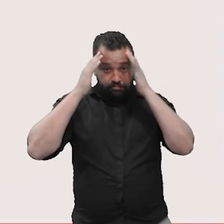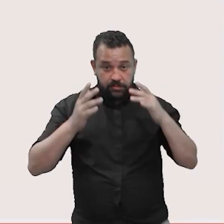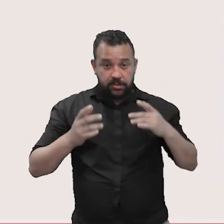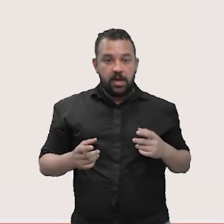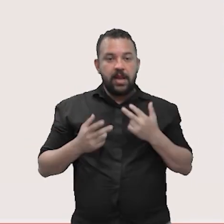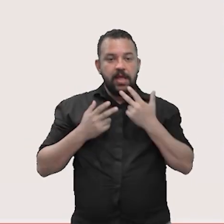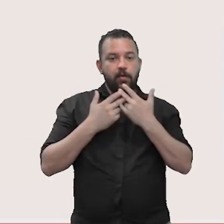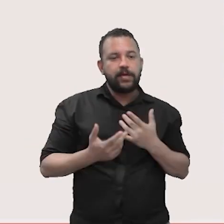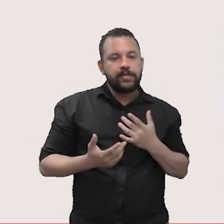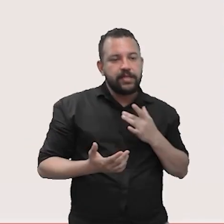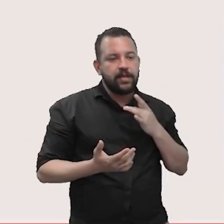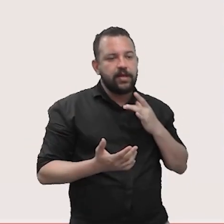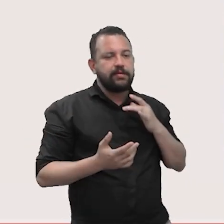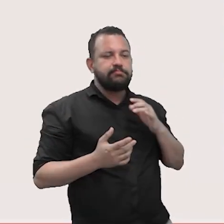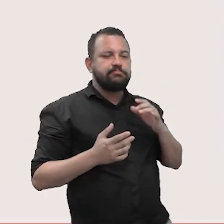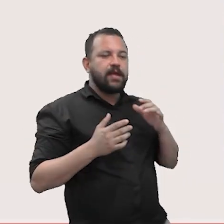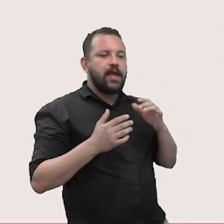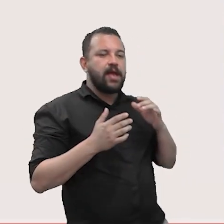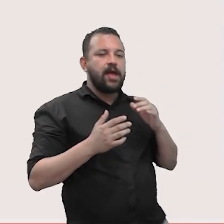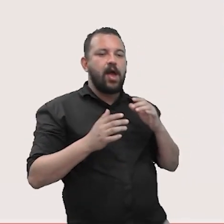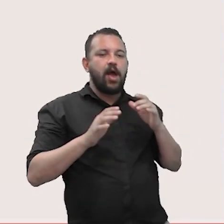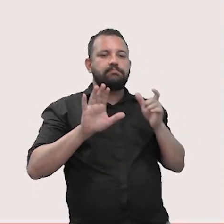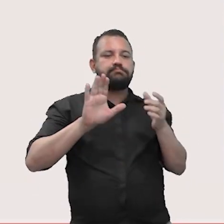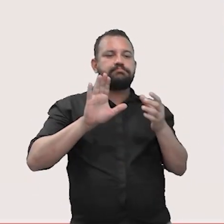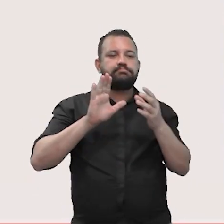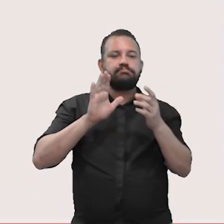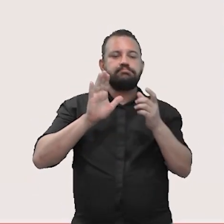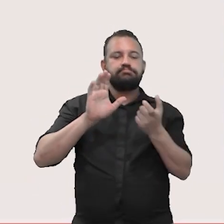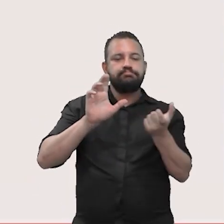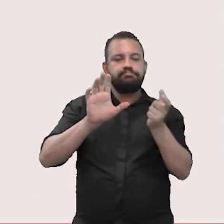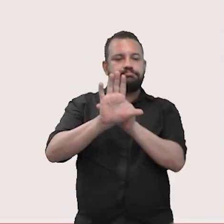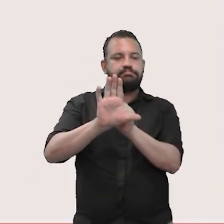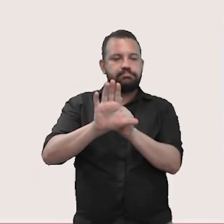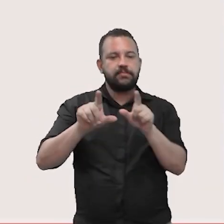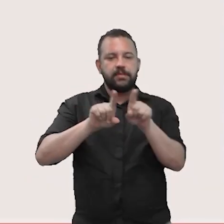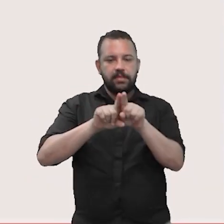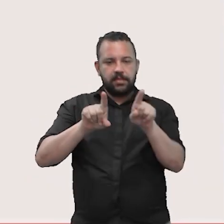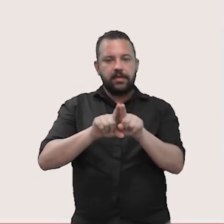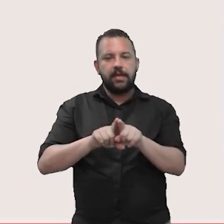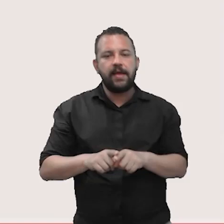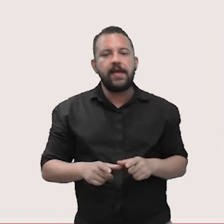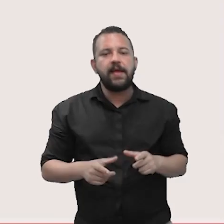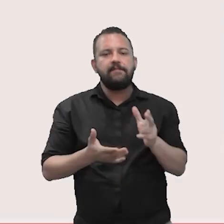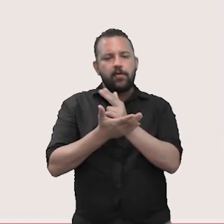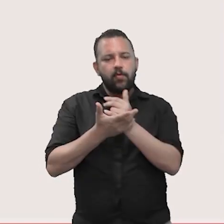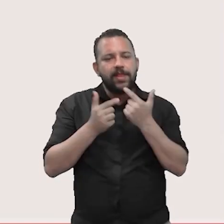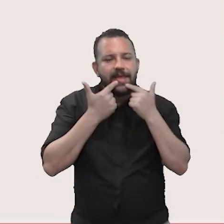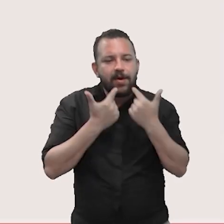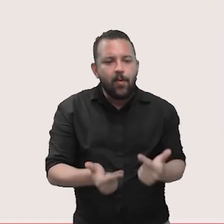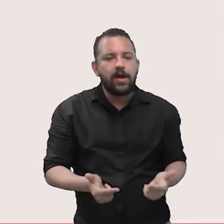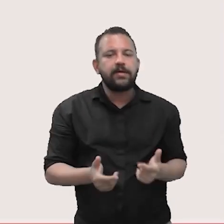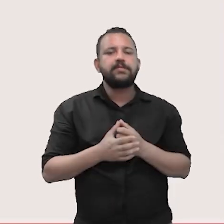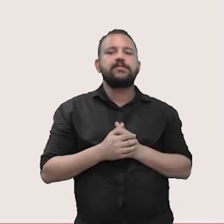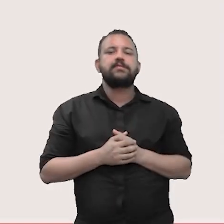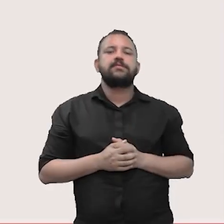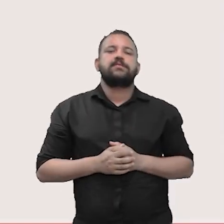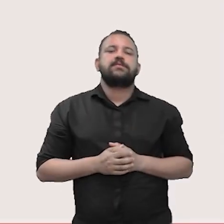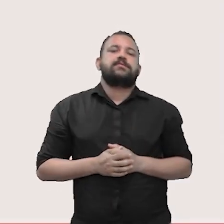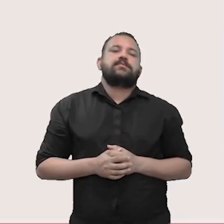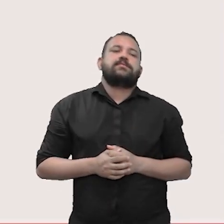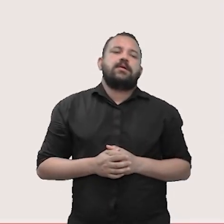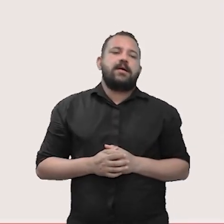conotativa, que é a linguagem figurada, figuras de linguagem, olha aí, fera, figuras de linguagens, não é? Aqui,